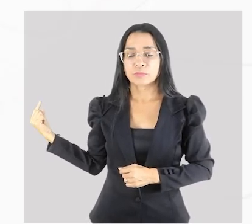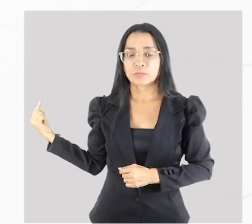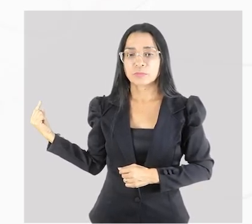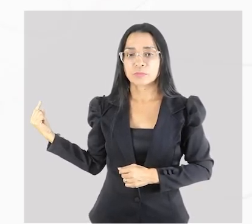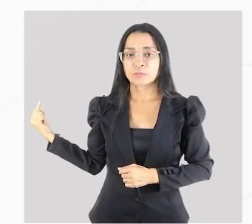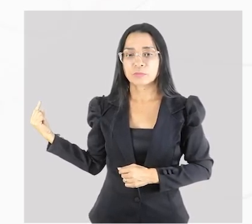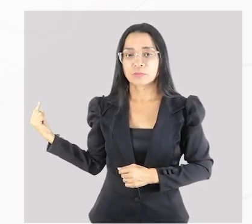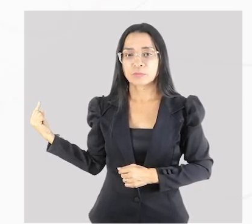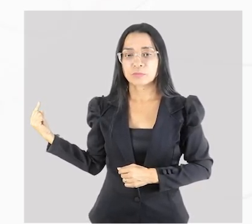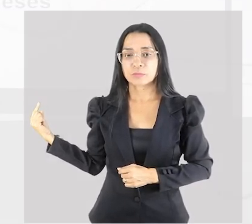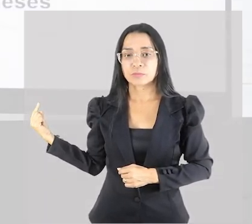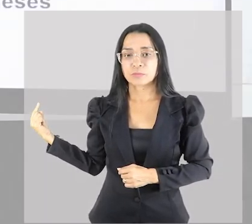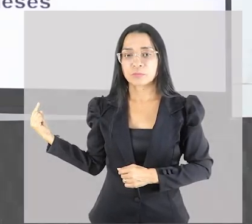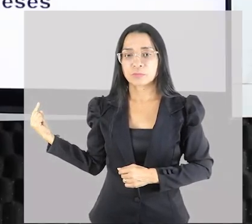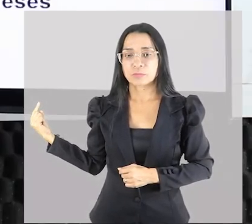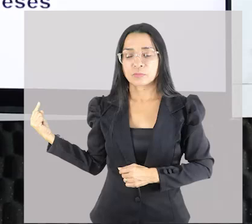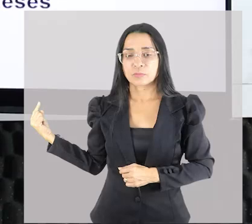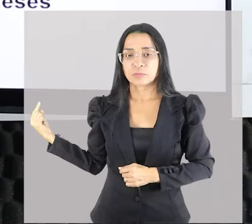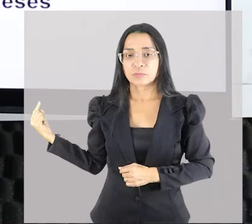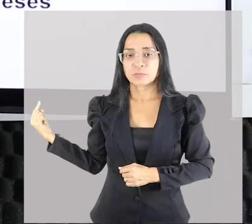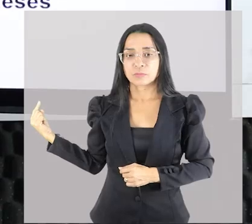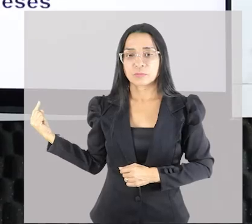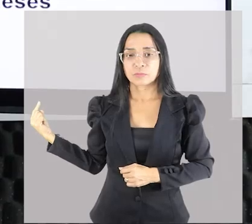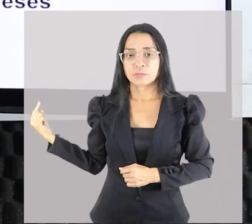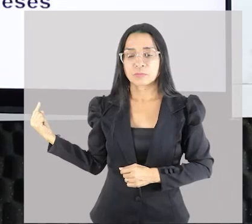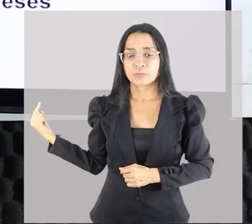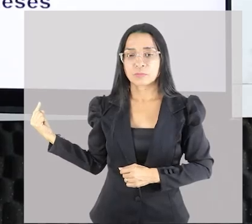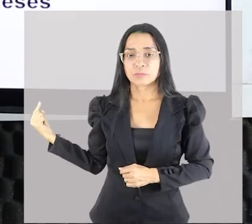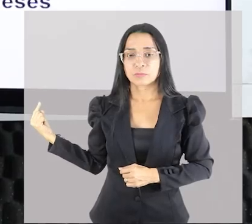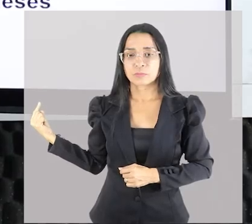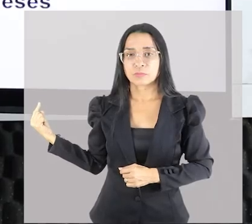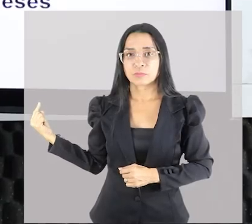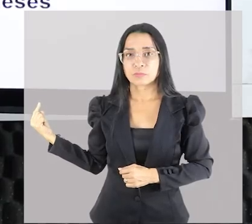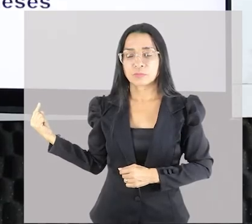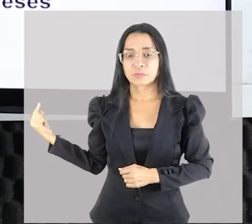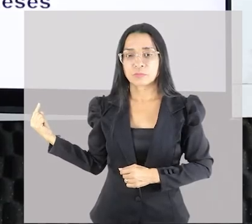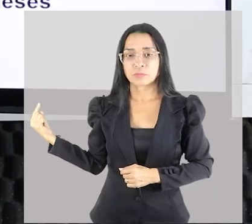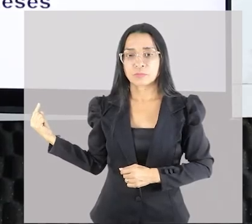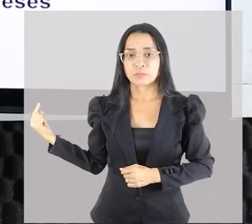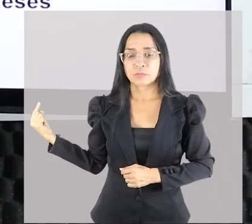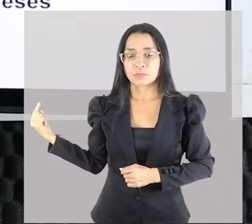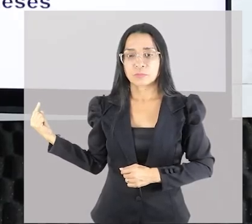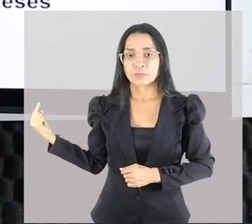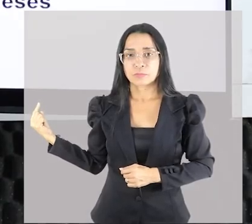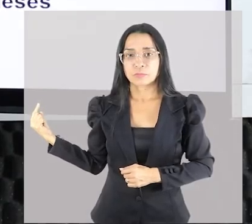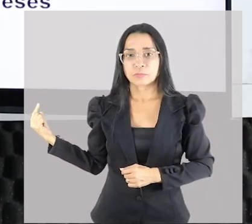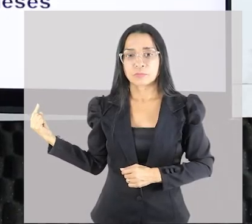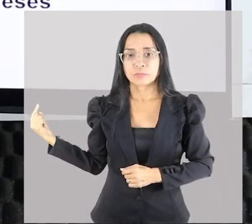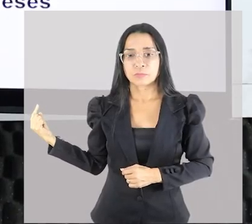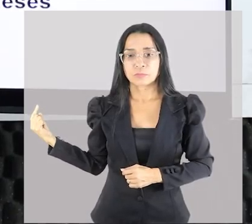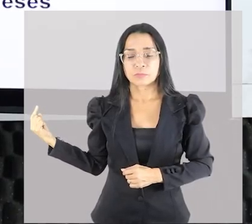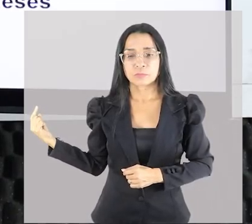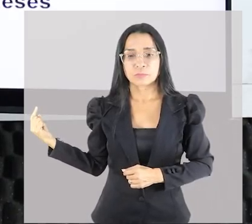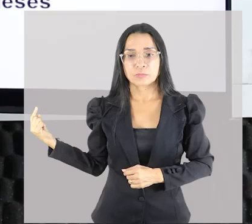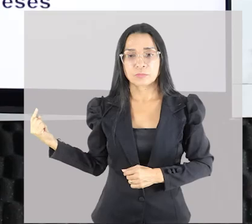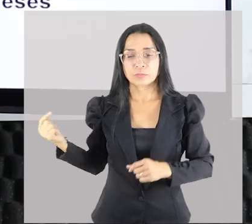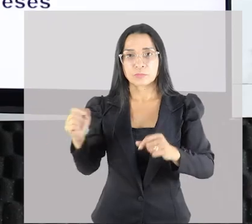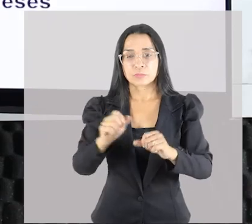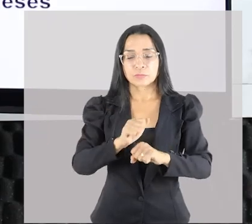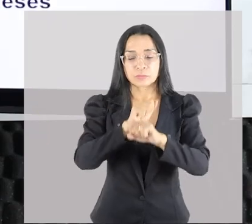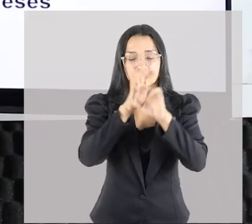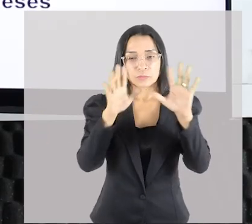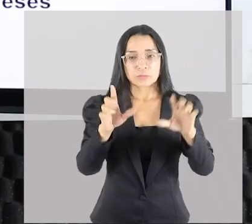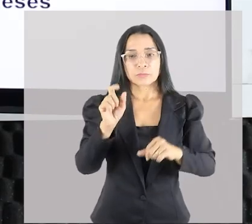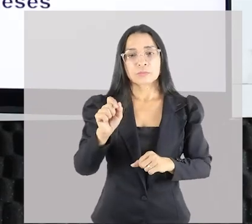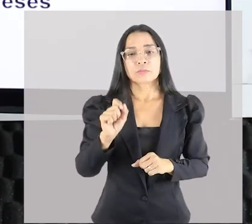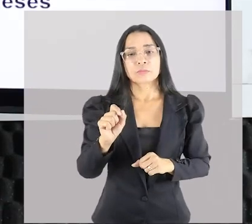E aí você tem um choque entre visões de mundo, senhores feudais versus burgueses. Claro que